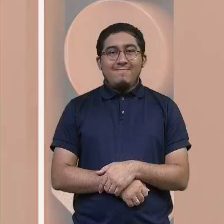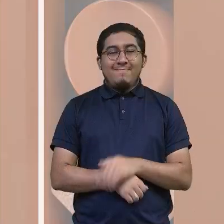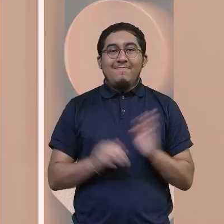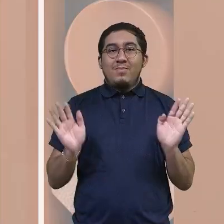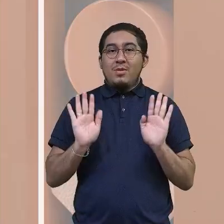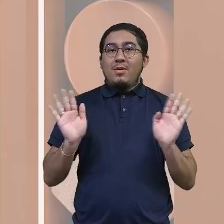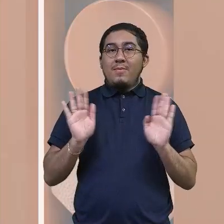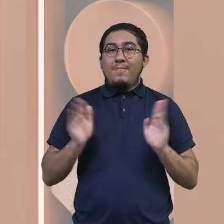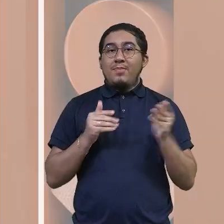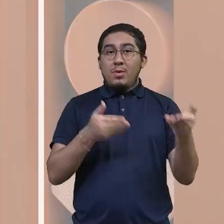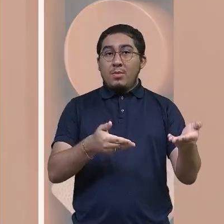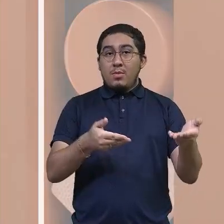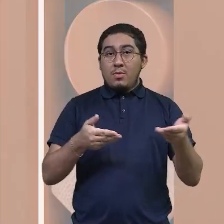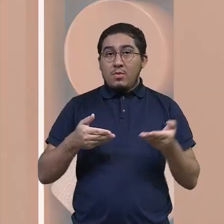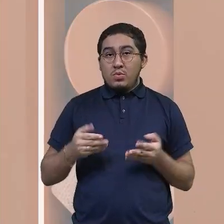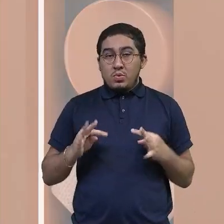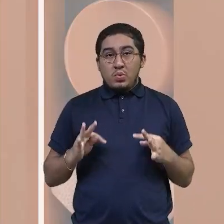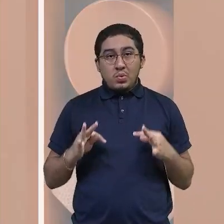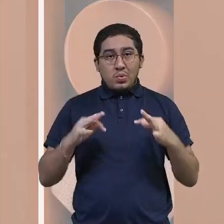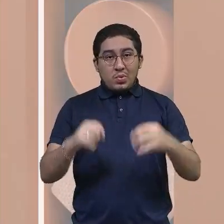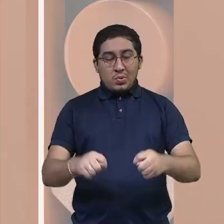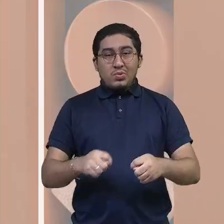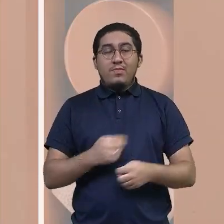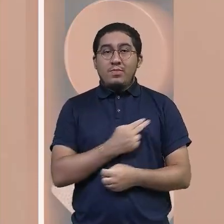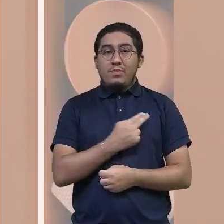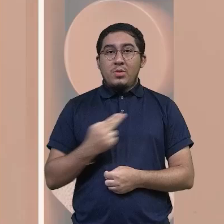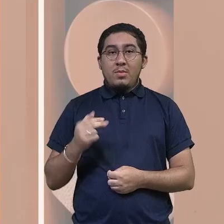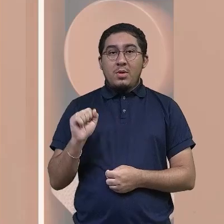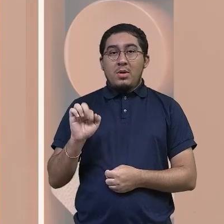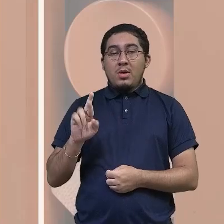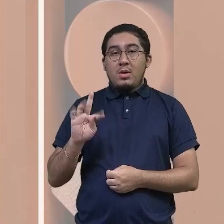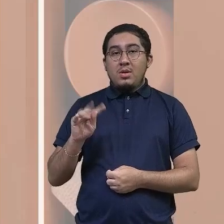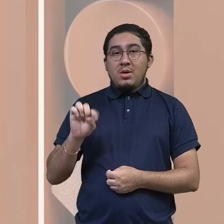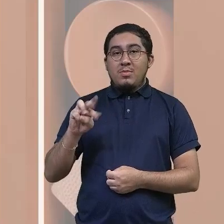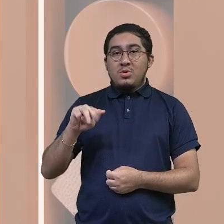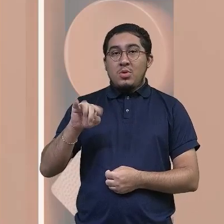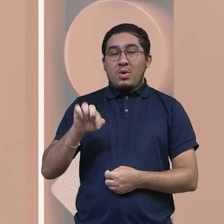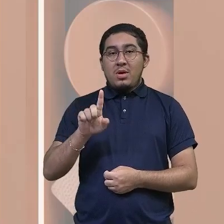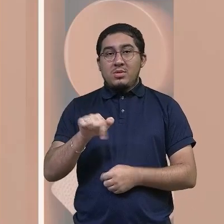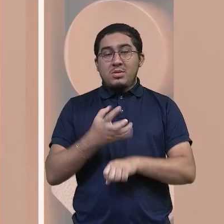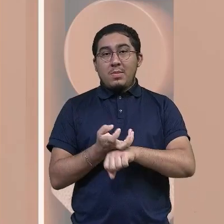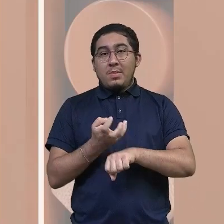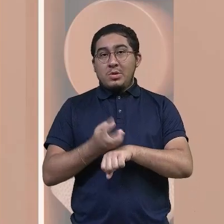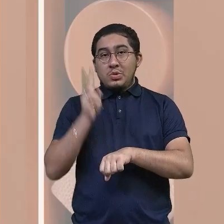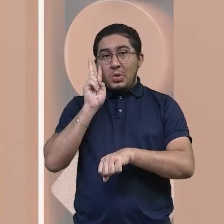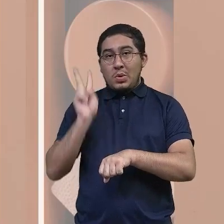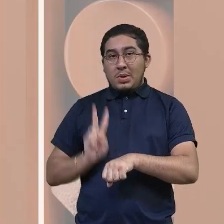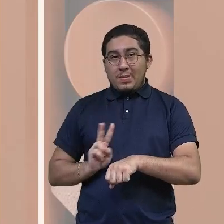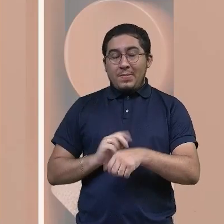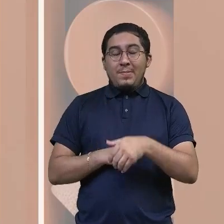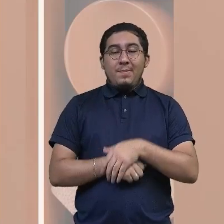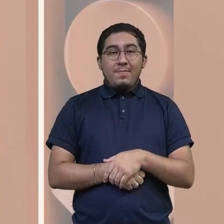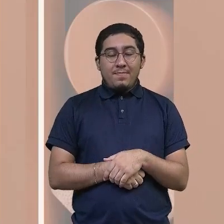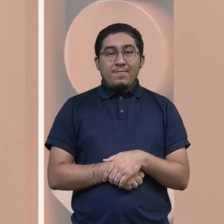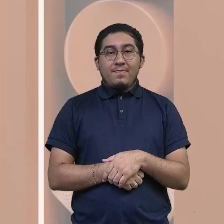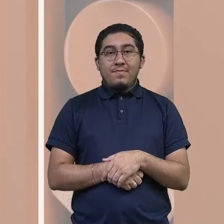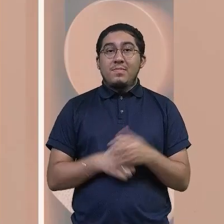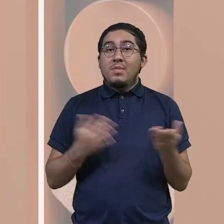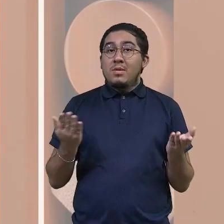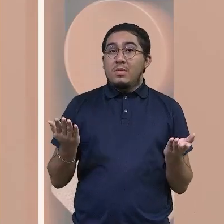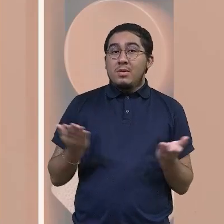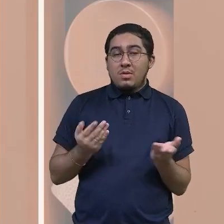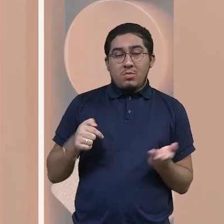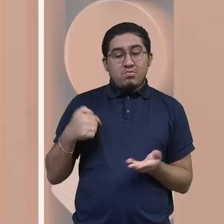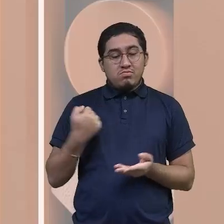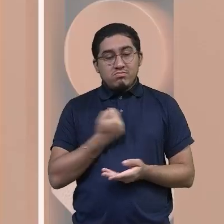Olá, sejam todos muito bem-vindos. Eu sou o professor Artemio Montanho, do componente de História, e nós vamos continuar aqui no